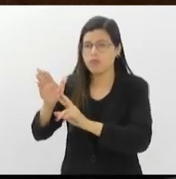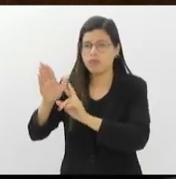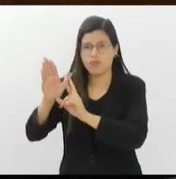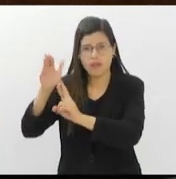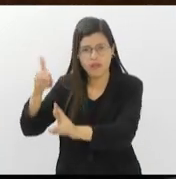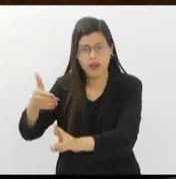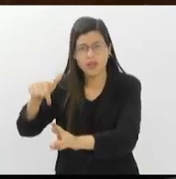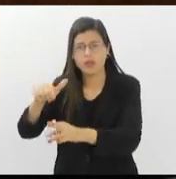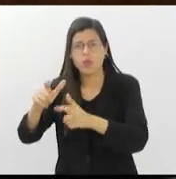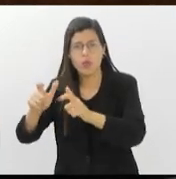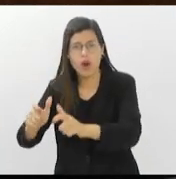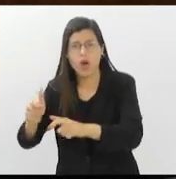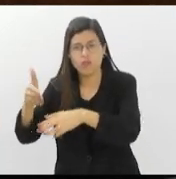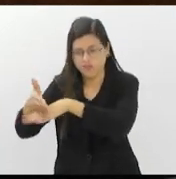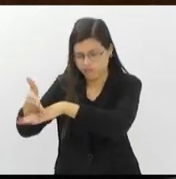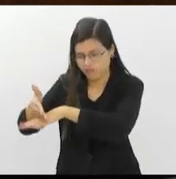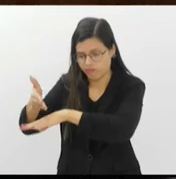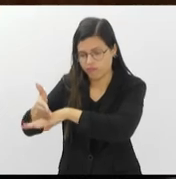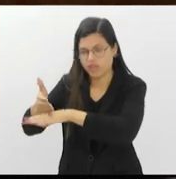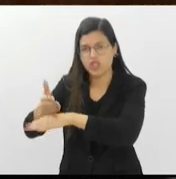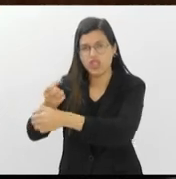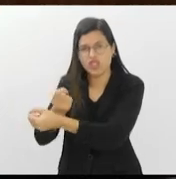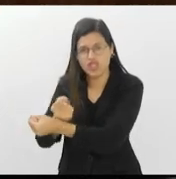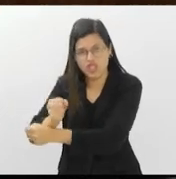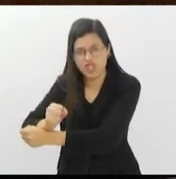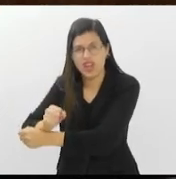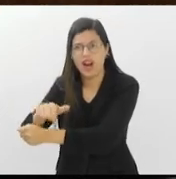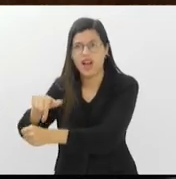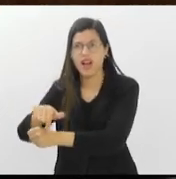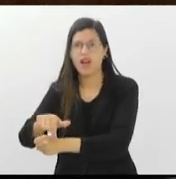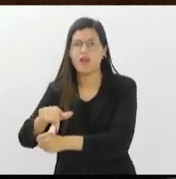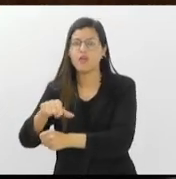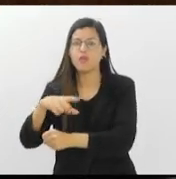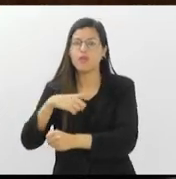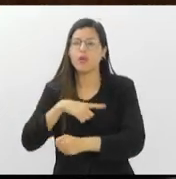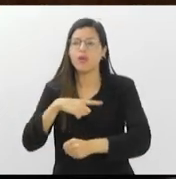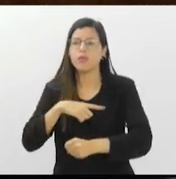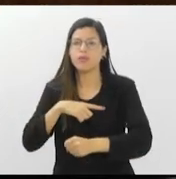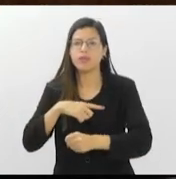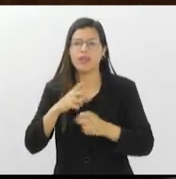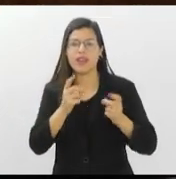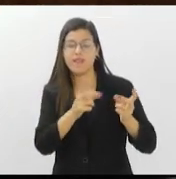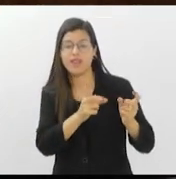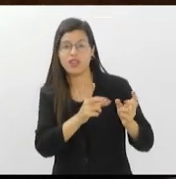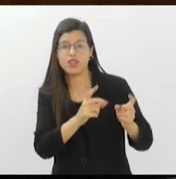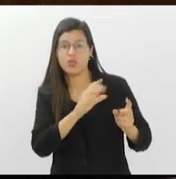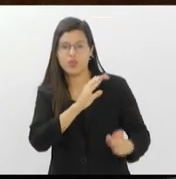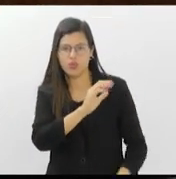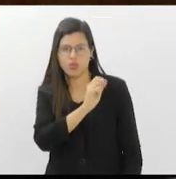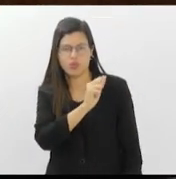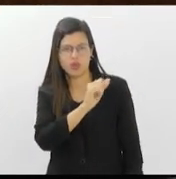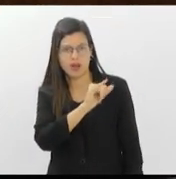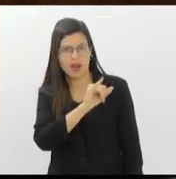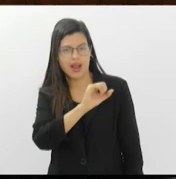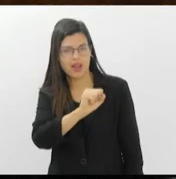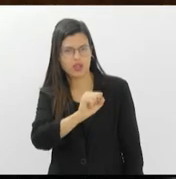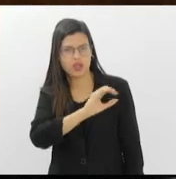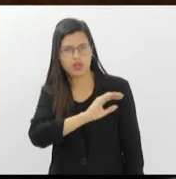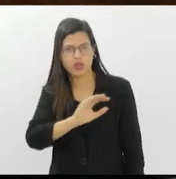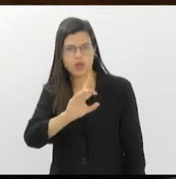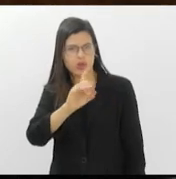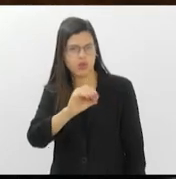uma quarentena, eles eram lustrados para serem vendidos aqui no Cais do Valongo, como peças